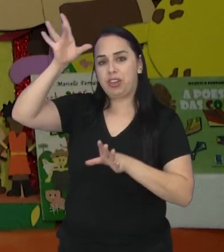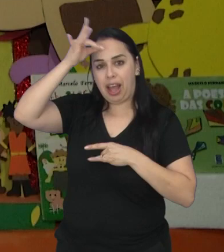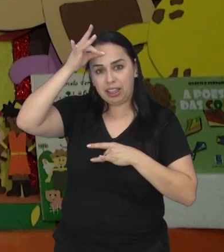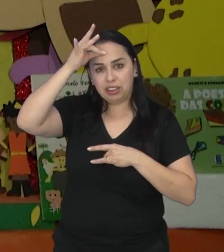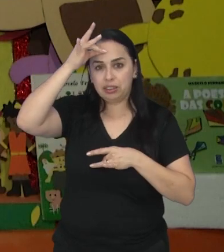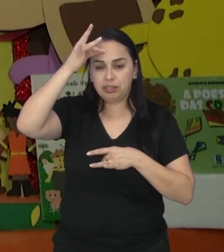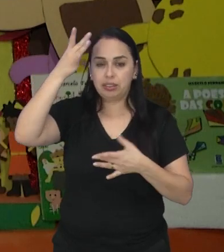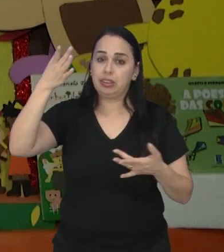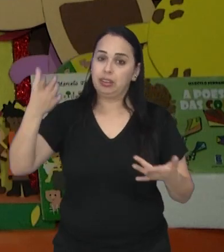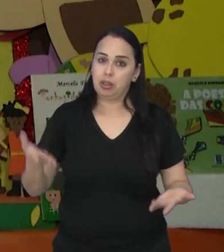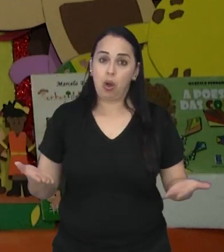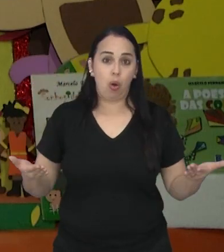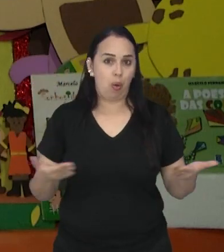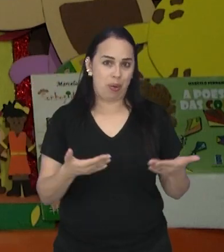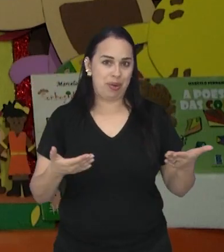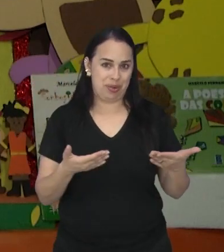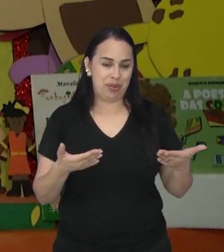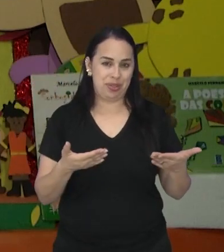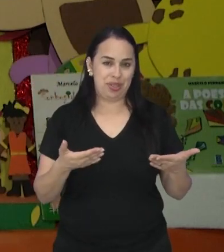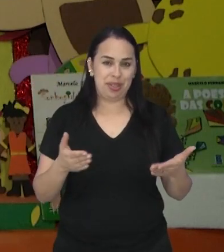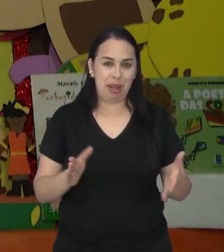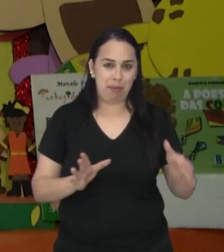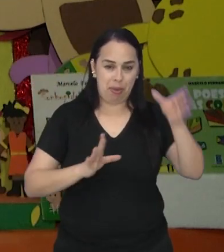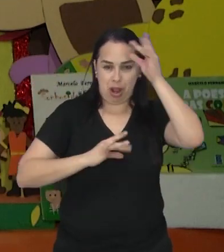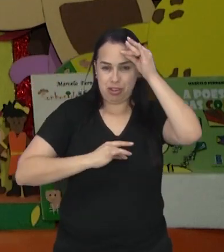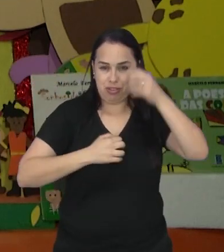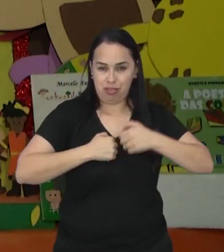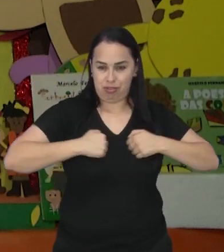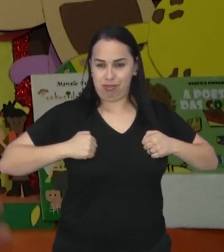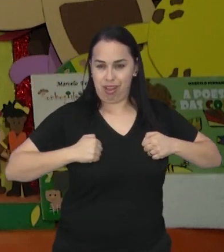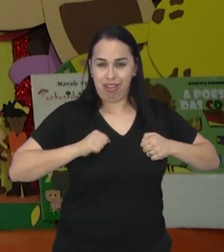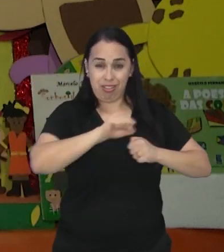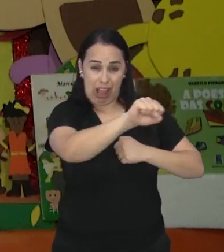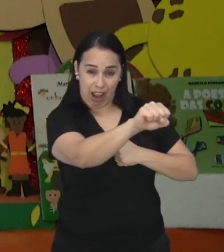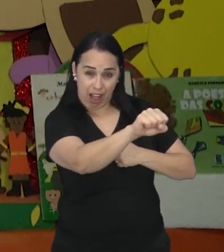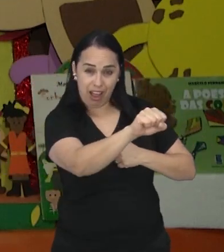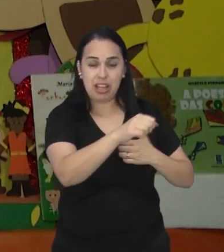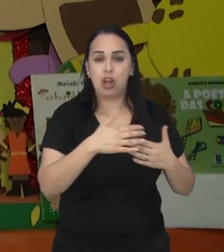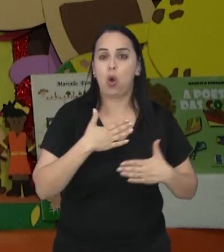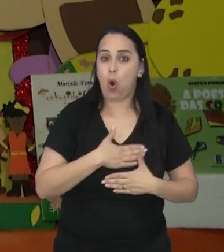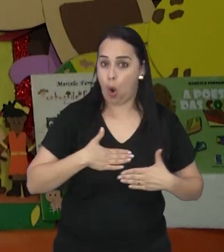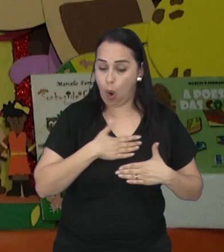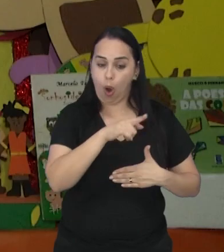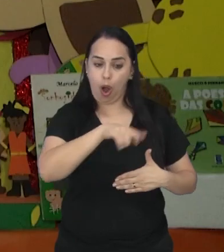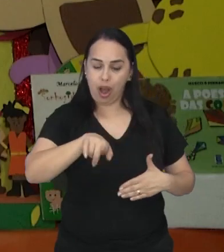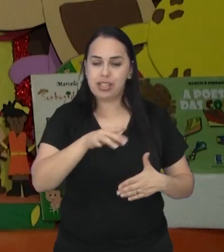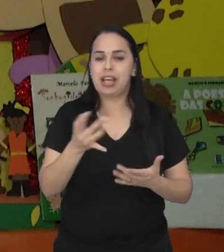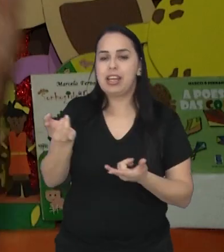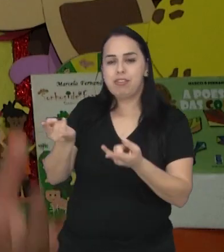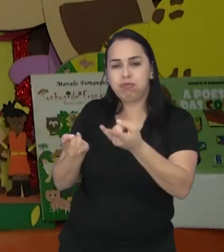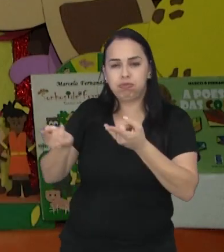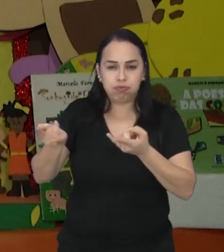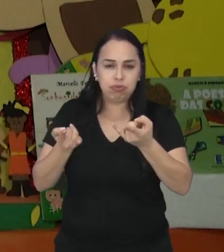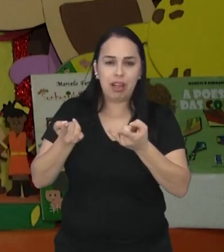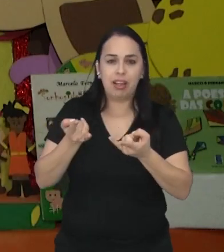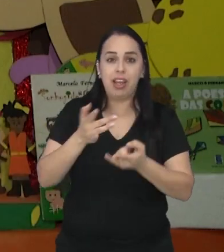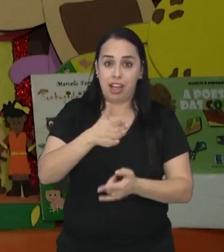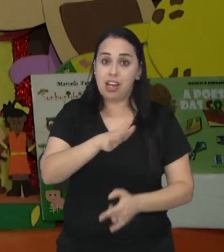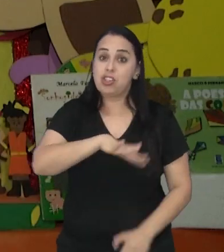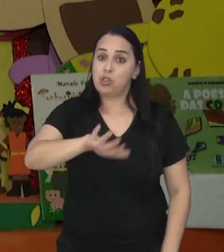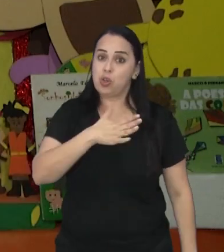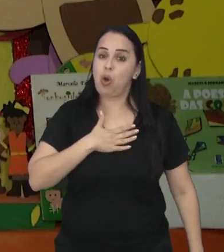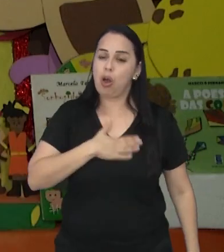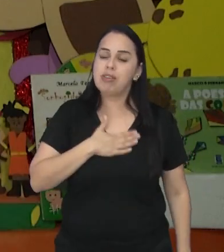os personagens, né? Hoje está em alta esses personagens de heróis, toda criança gosta de heróis, Superman, Homem-Aranha,